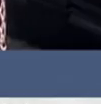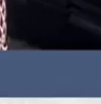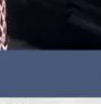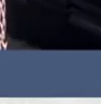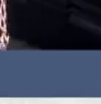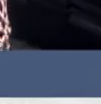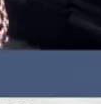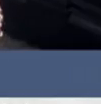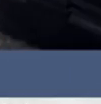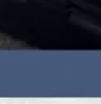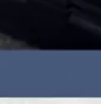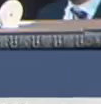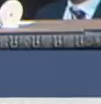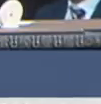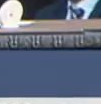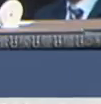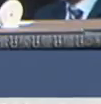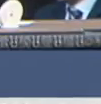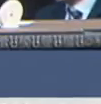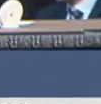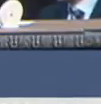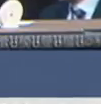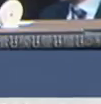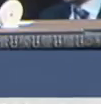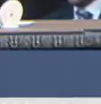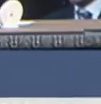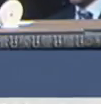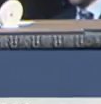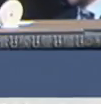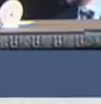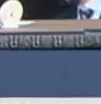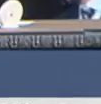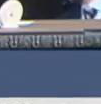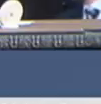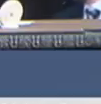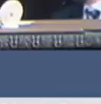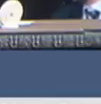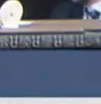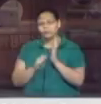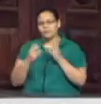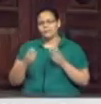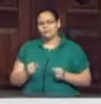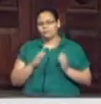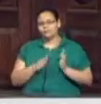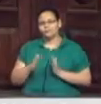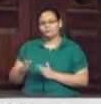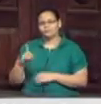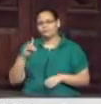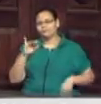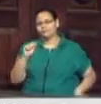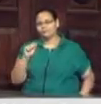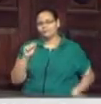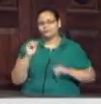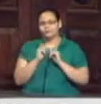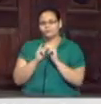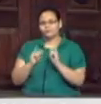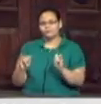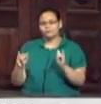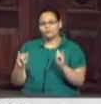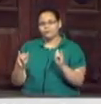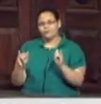17 horas e 30 minutos. Lida e aprovada a ata, passa-se a ordem do dia.